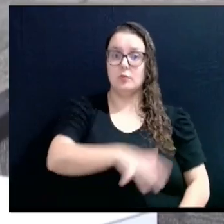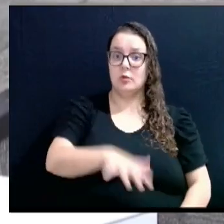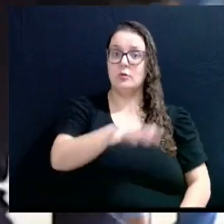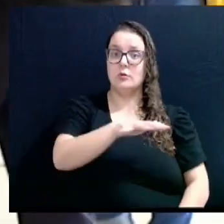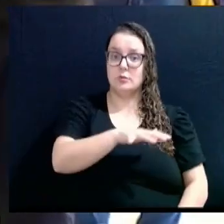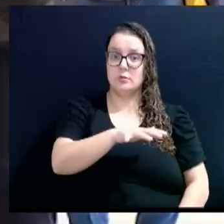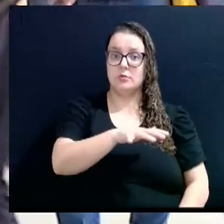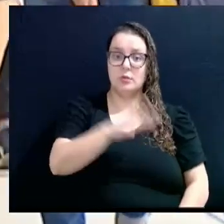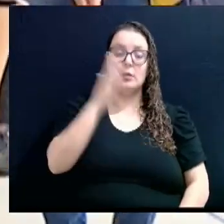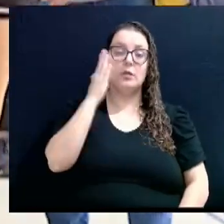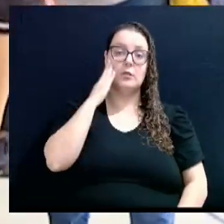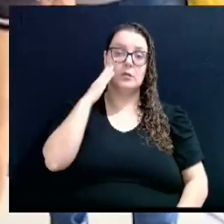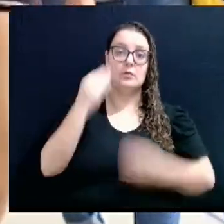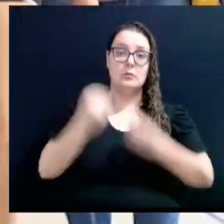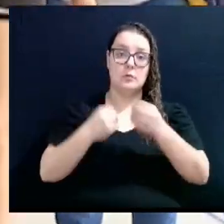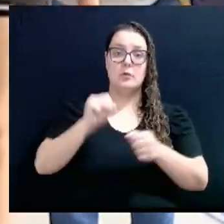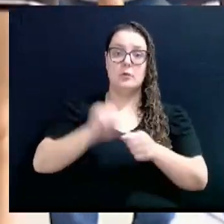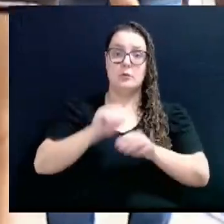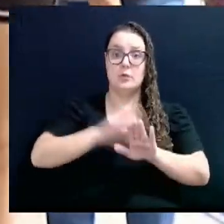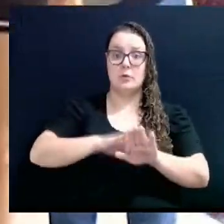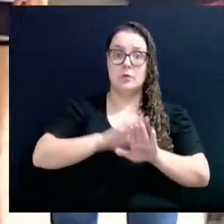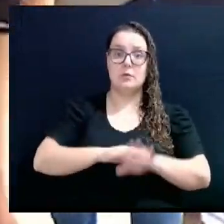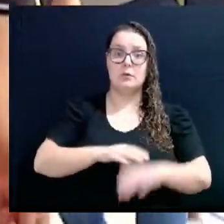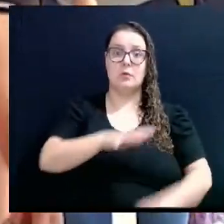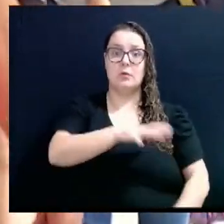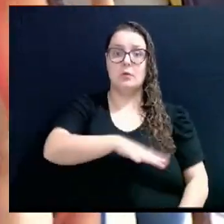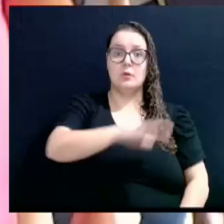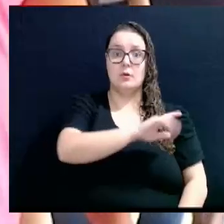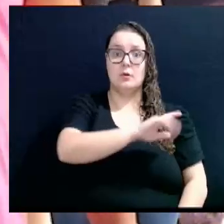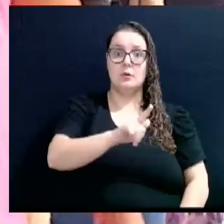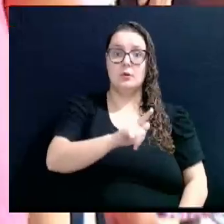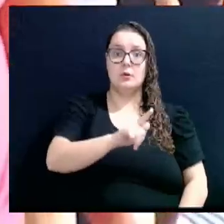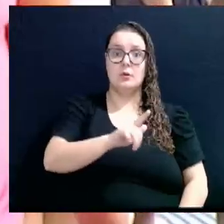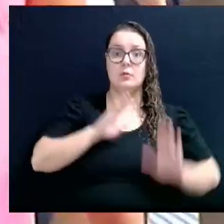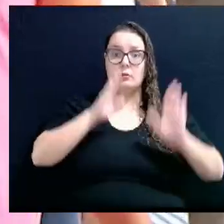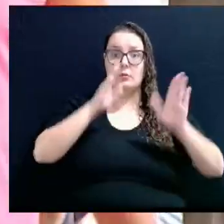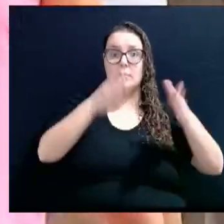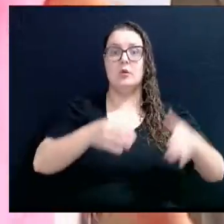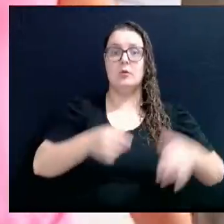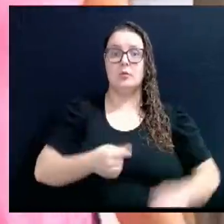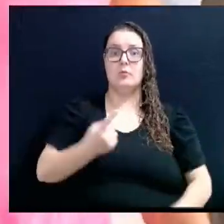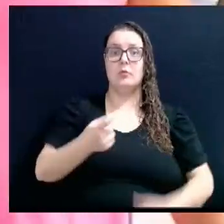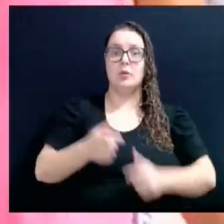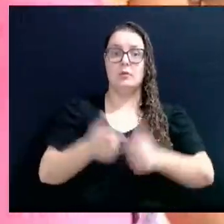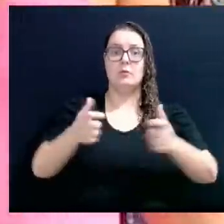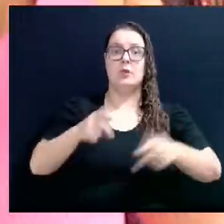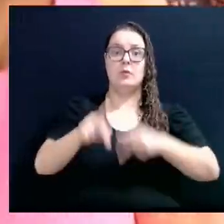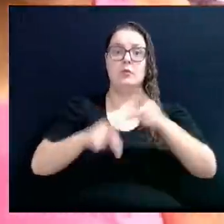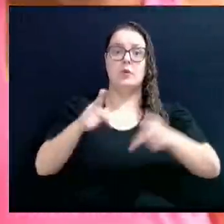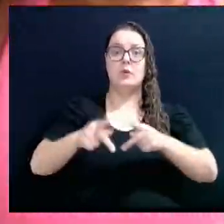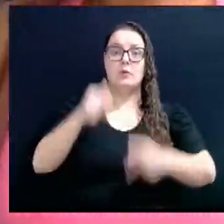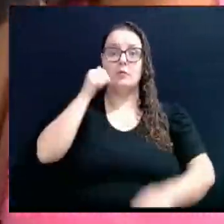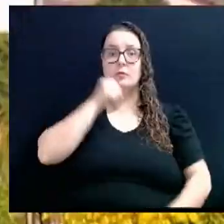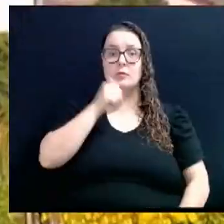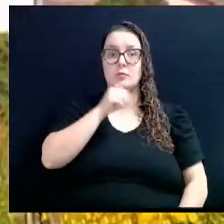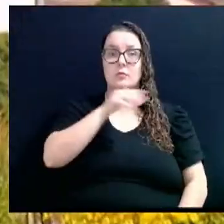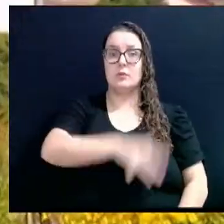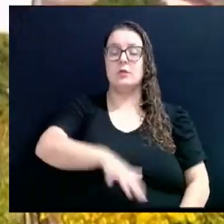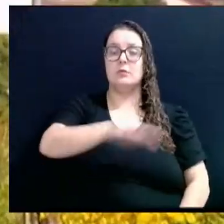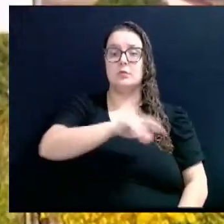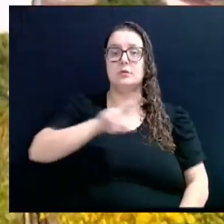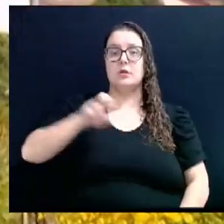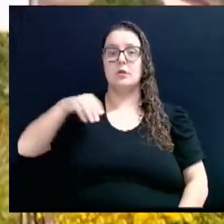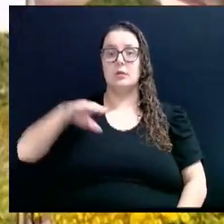como fazer. O distrito do Campo Grande concentra uma das maiores populações femininas da região metropolitana